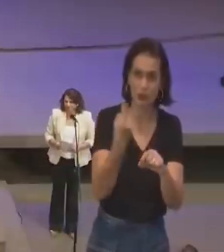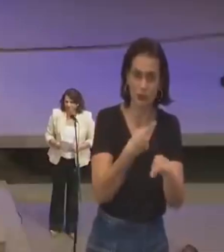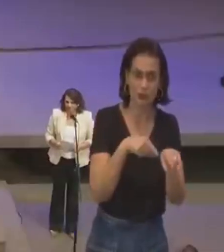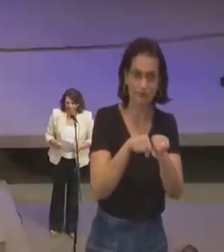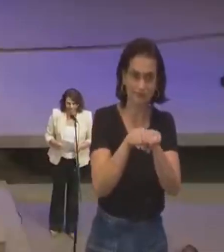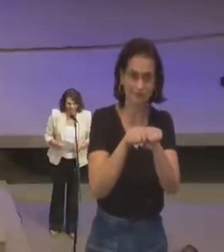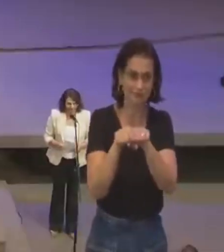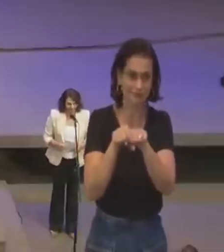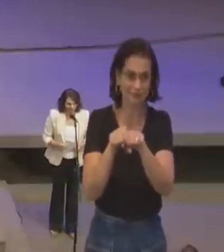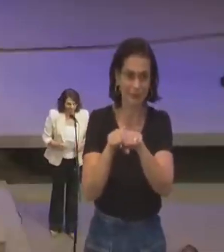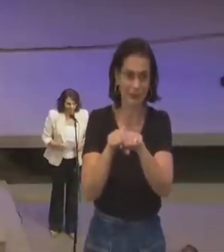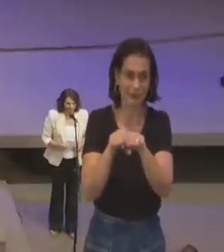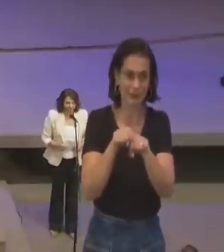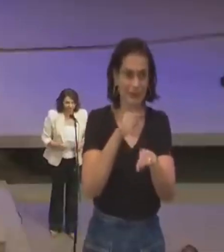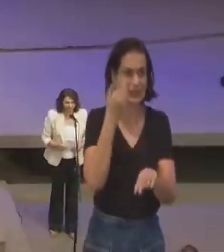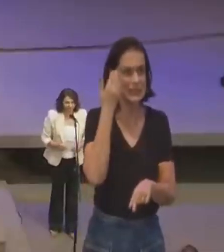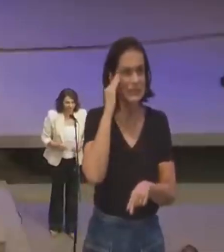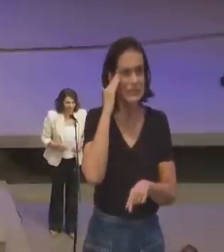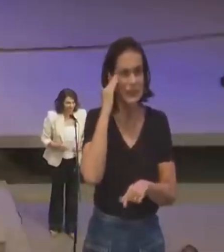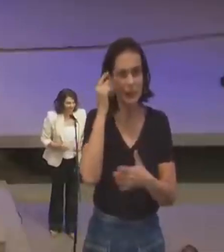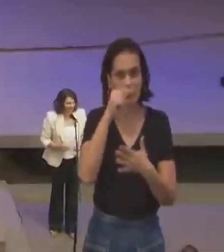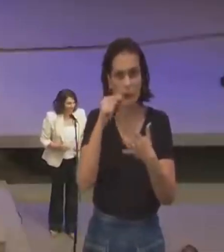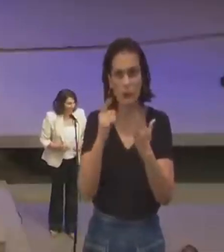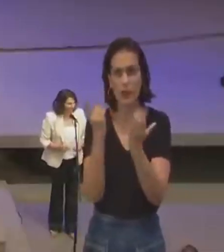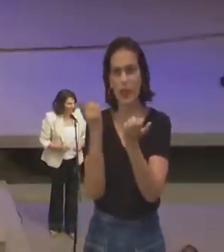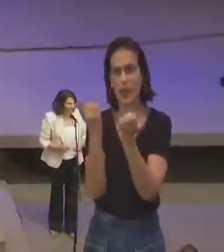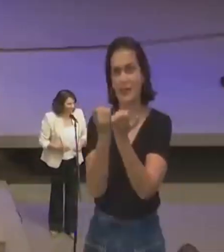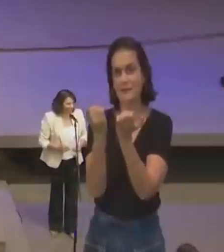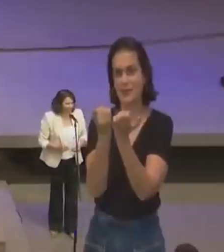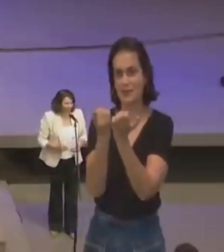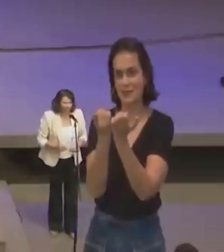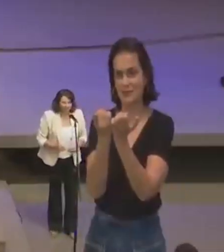os nossos irmãos conhecerem a nossa escola bíblica dominical.